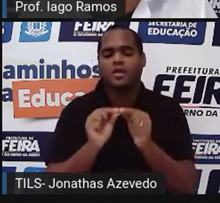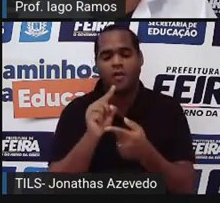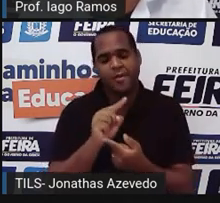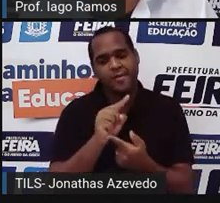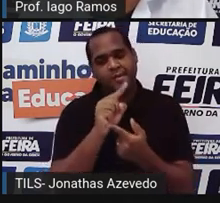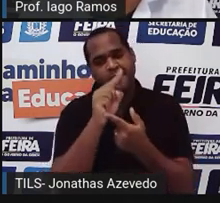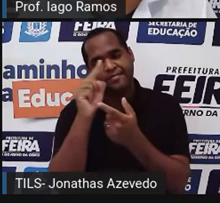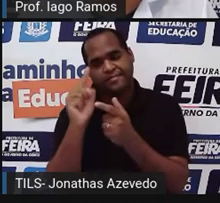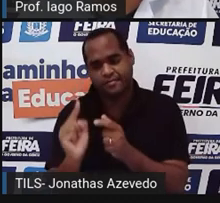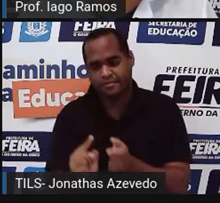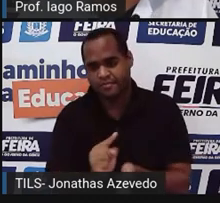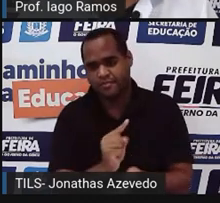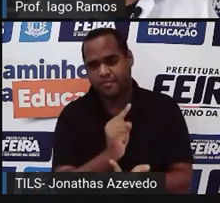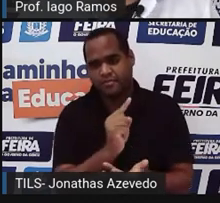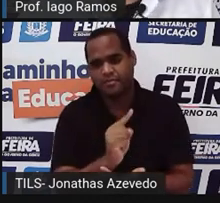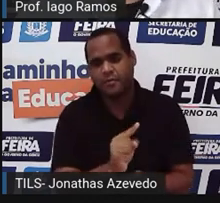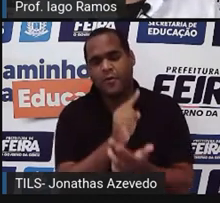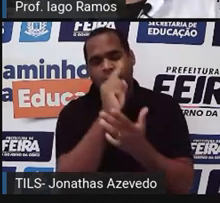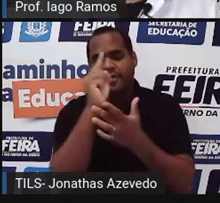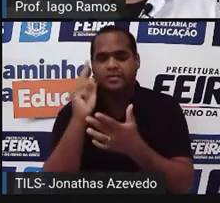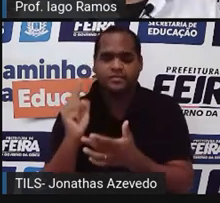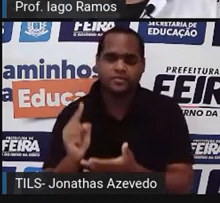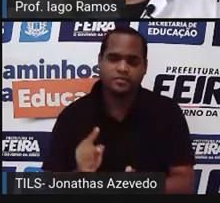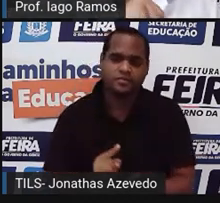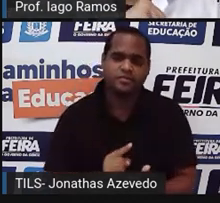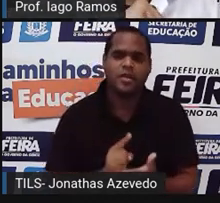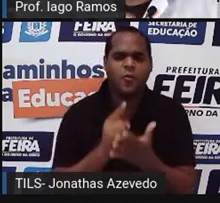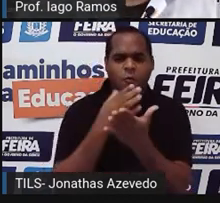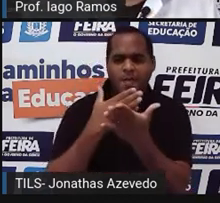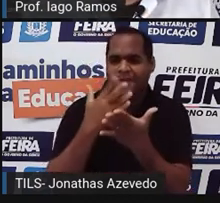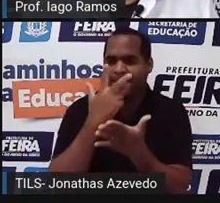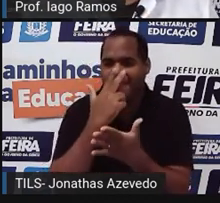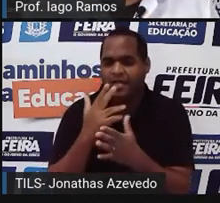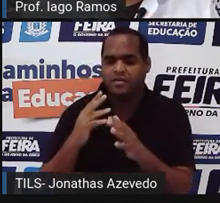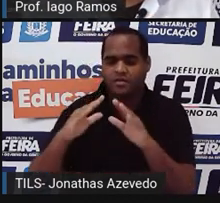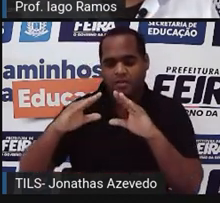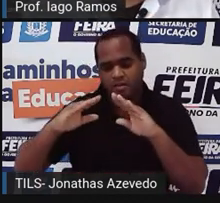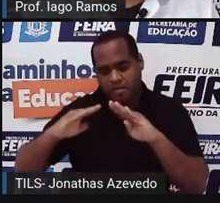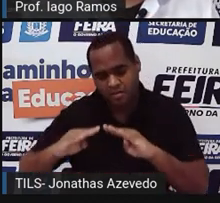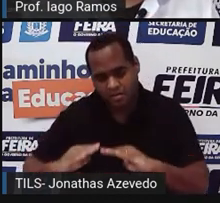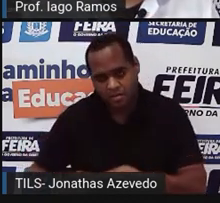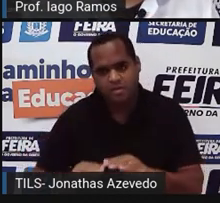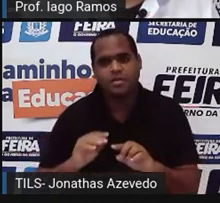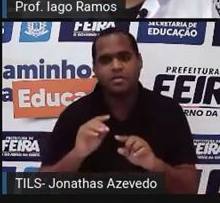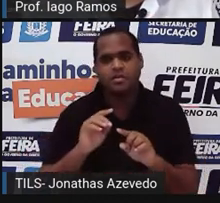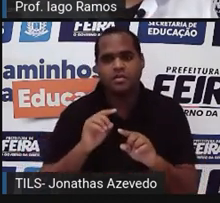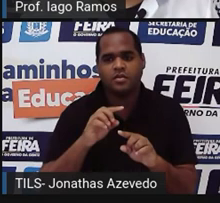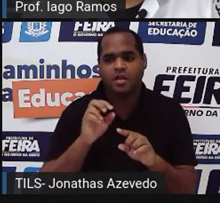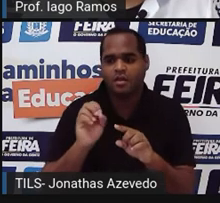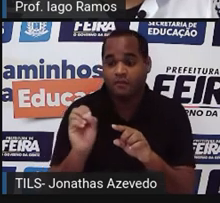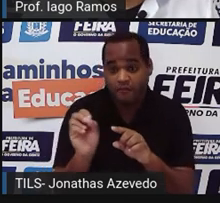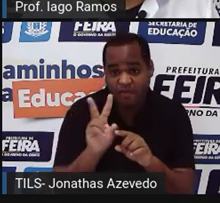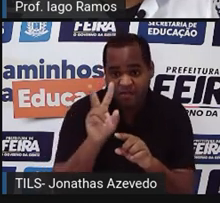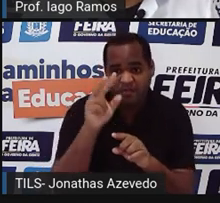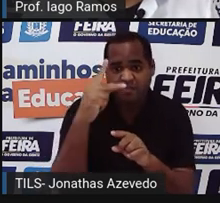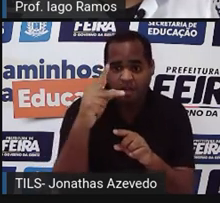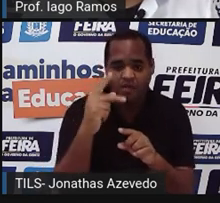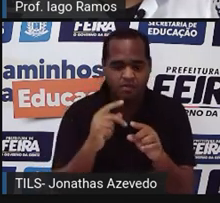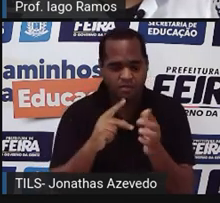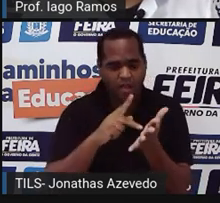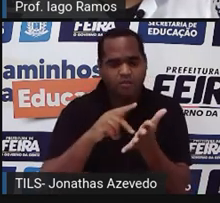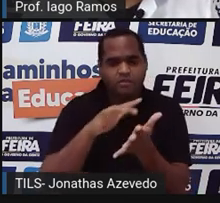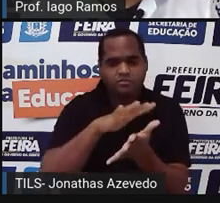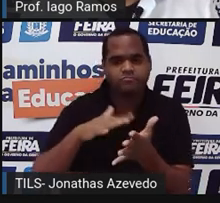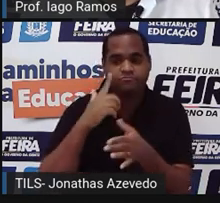horário, tá? Se eu começar a diminuir ali aqueles graus, né? Aqueles valores de ângulo, ó, eu